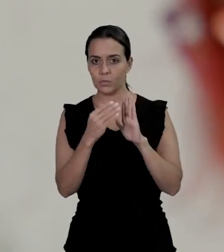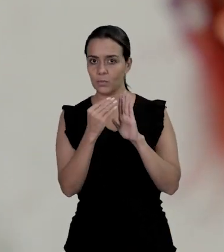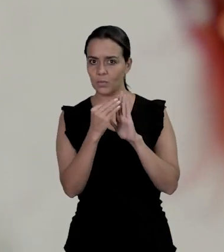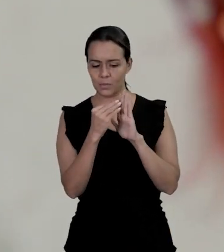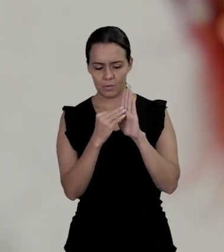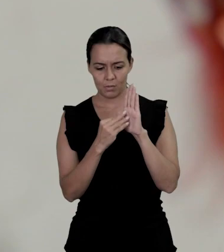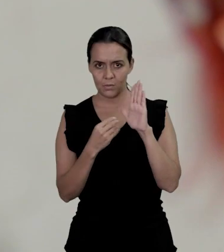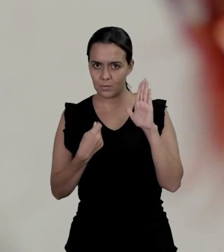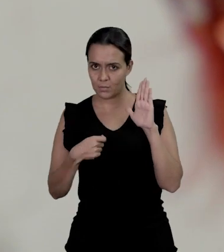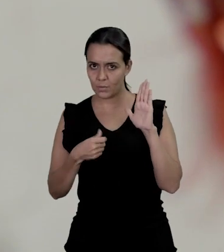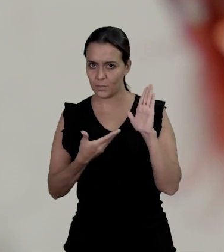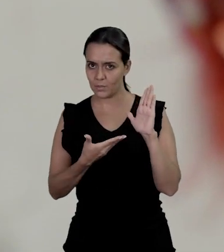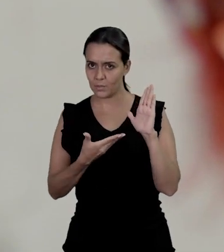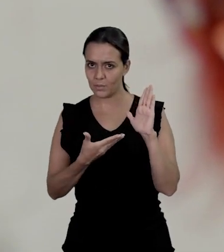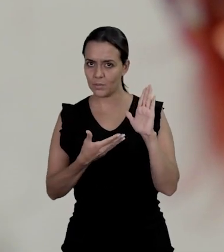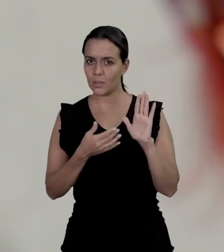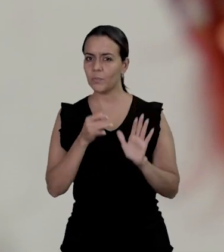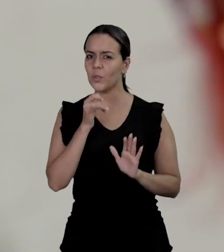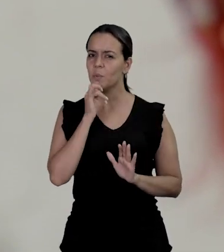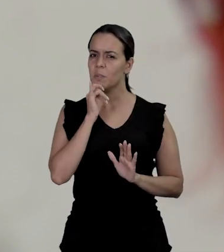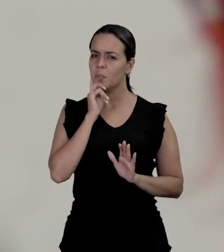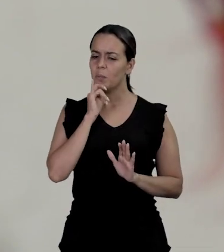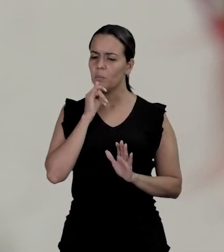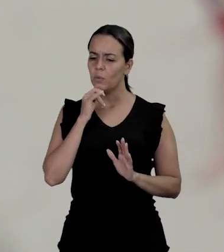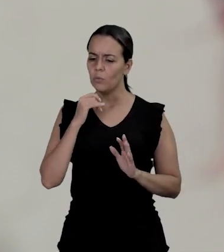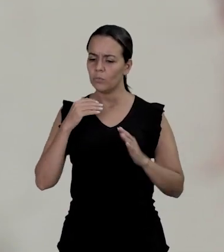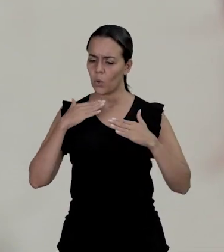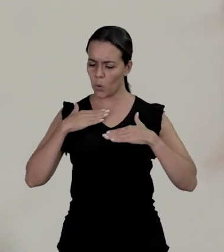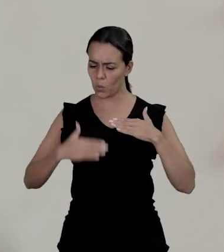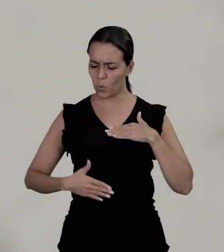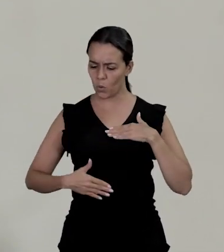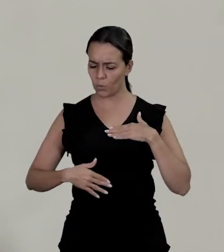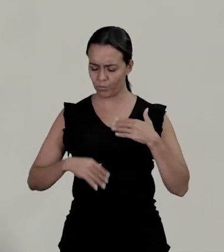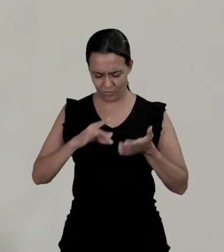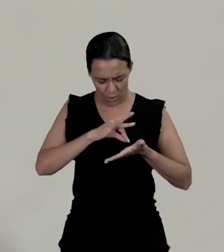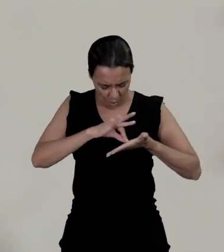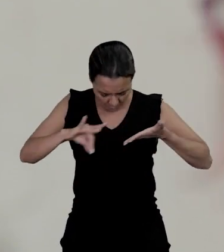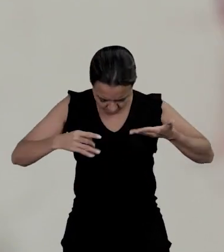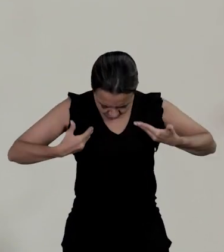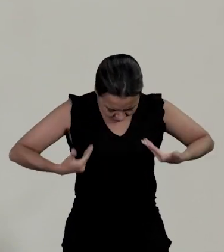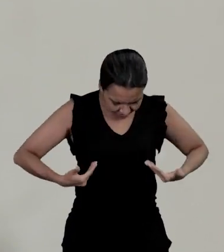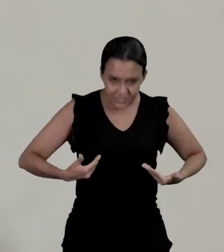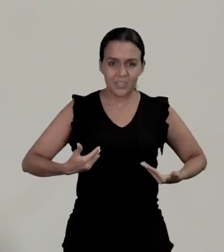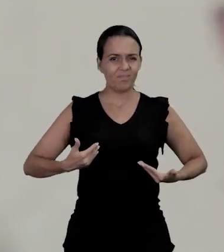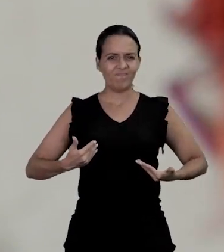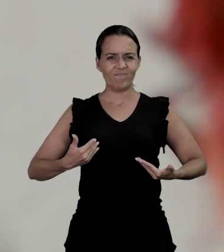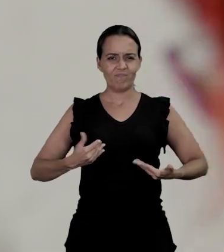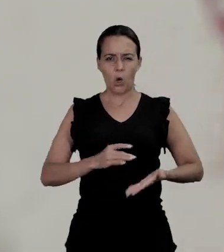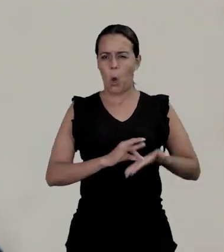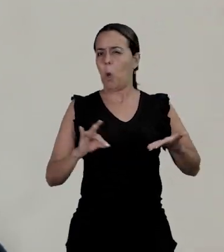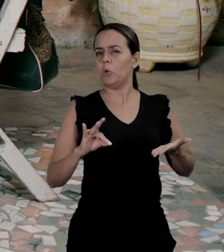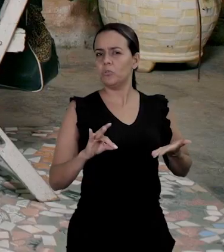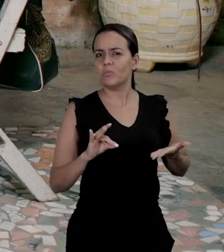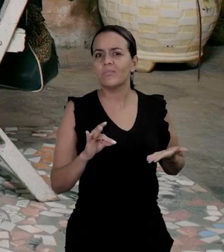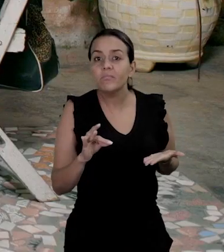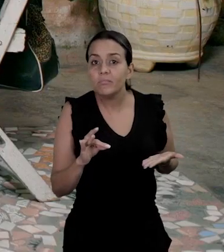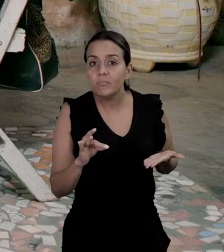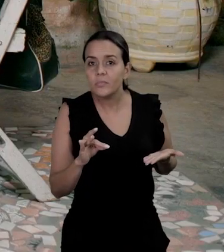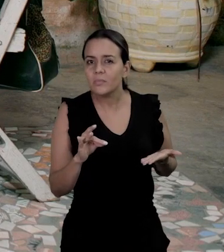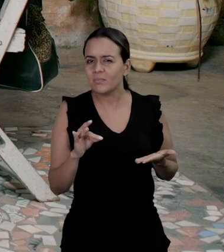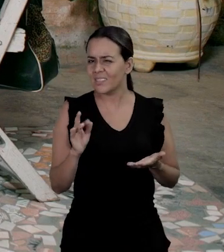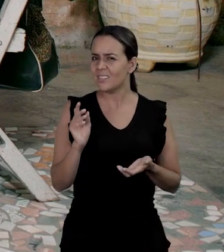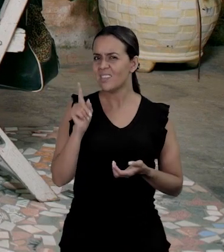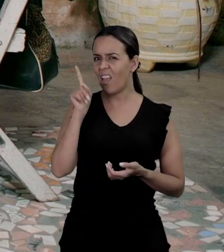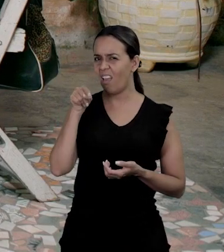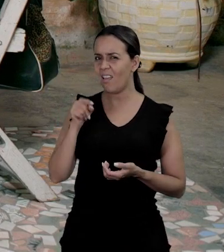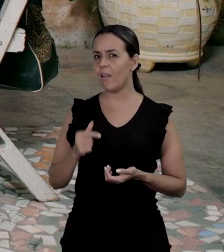interessante de pensar, porque você parte da ideia de um ódio ao próprio corpo. E essa ideia do ódio ao próprio corpo, ela tem fundamentações